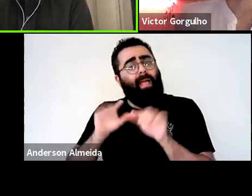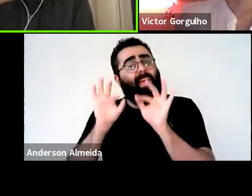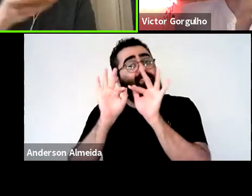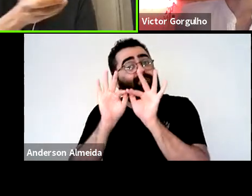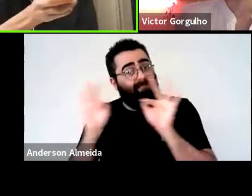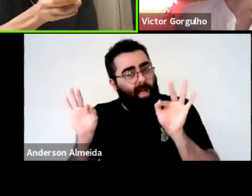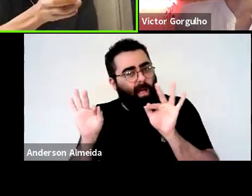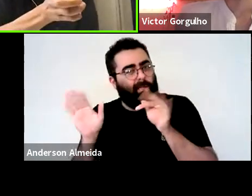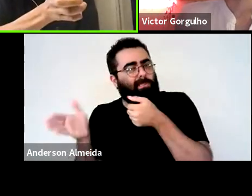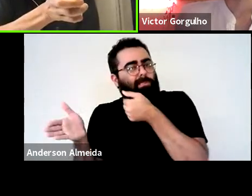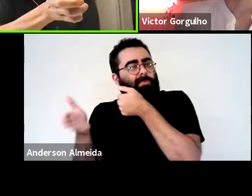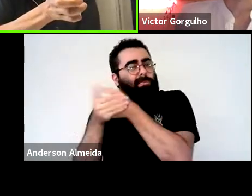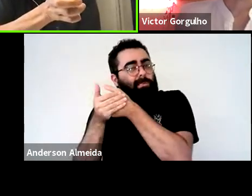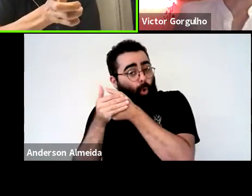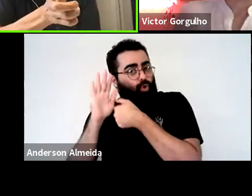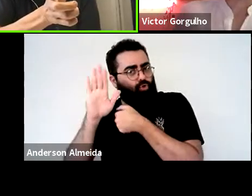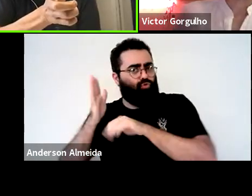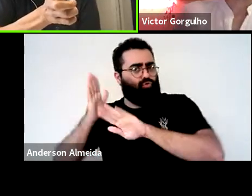essa